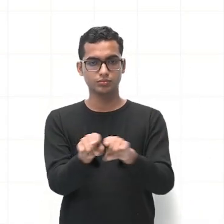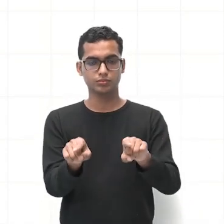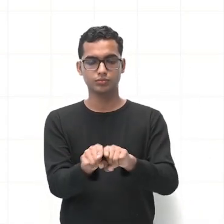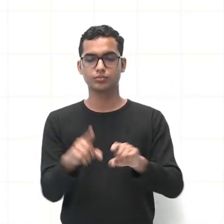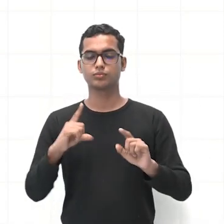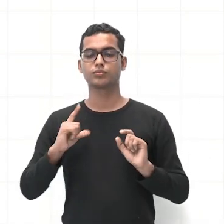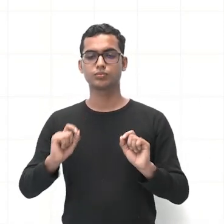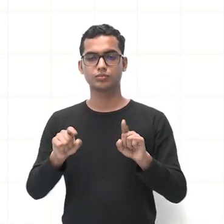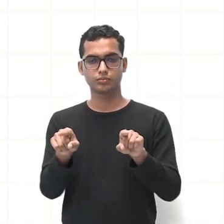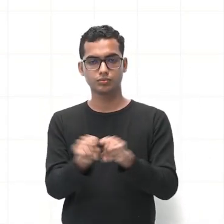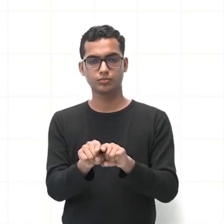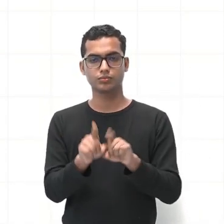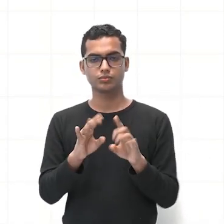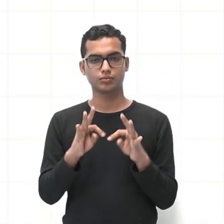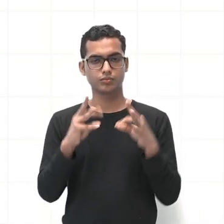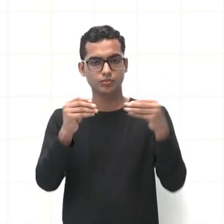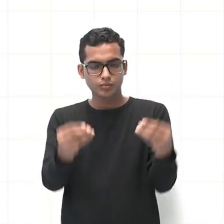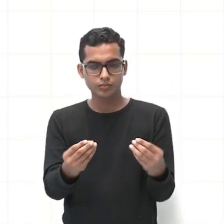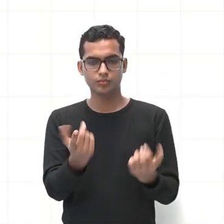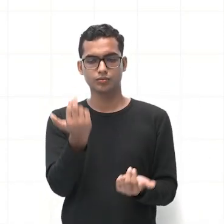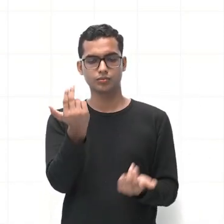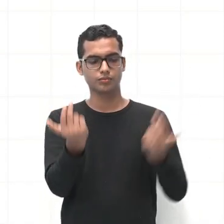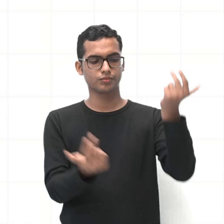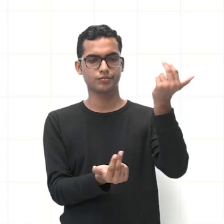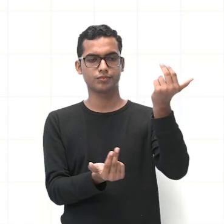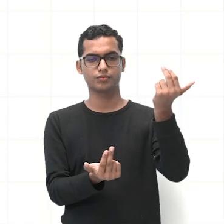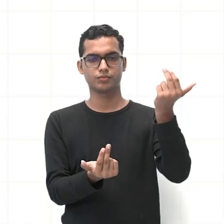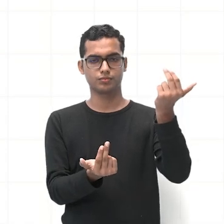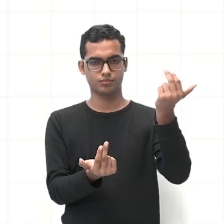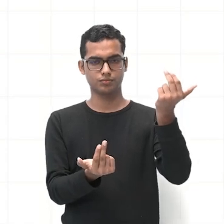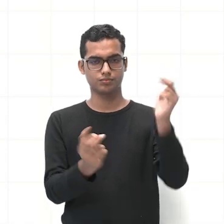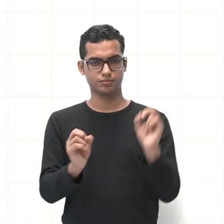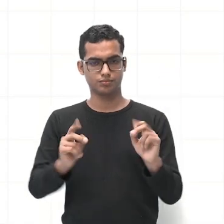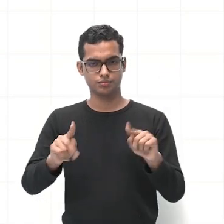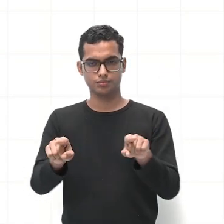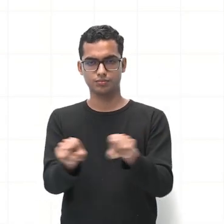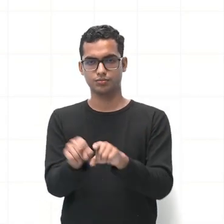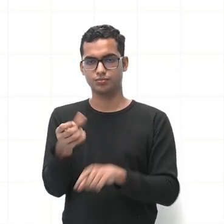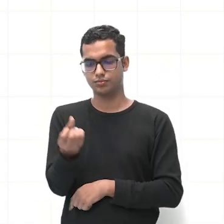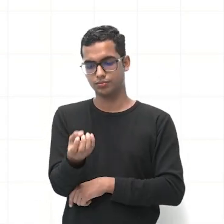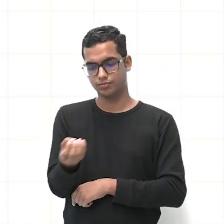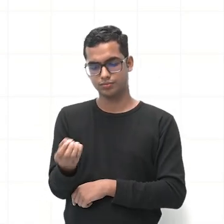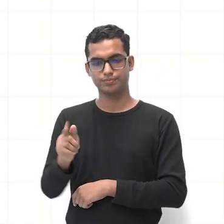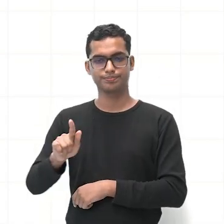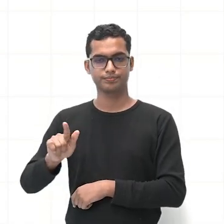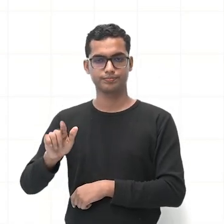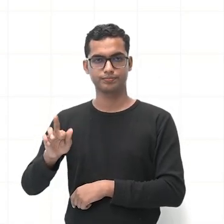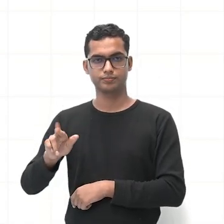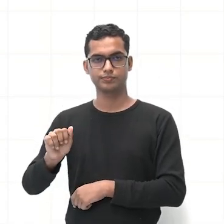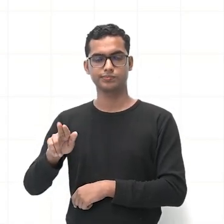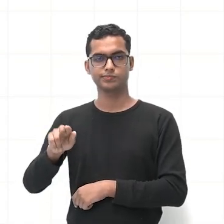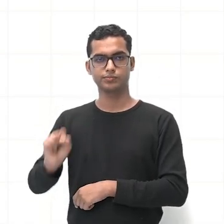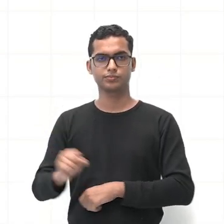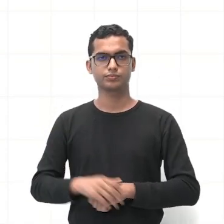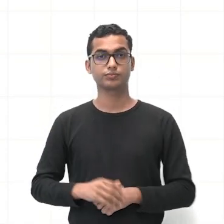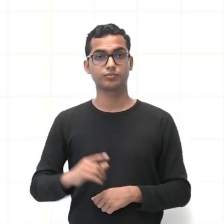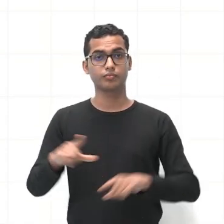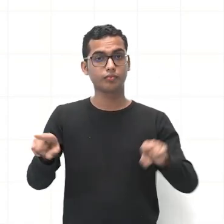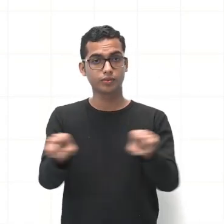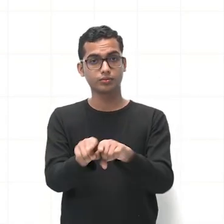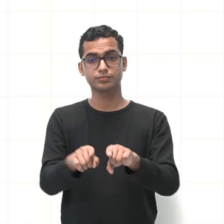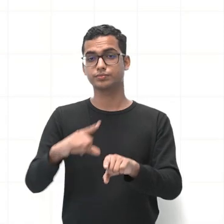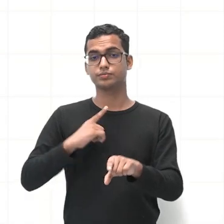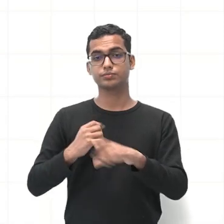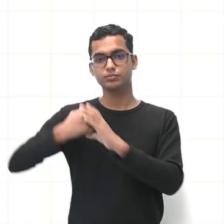Iguais, ó. Todos eles iguais a 60 graus. Agora, existe uma característica,